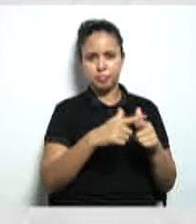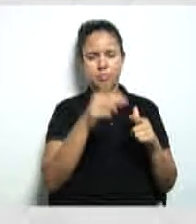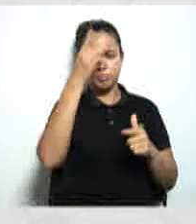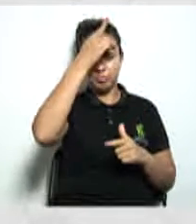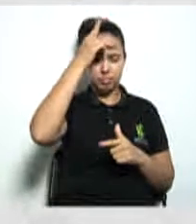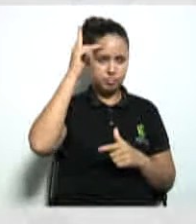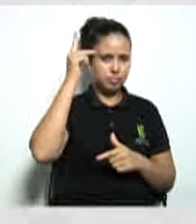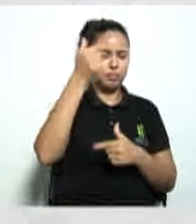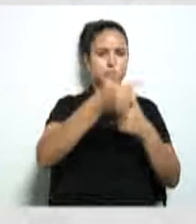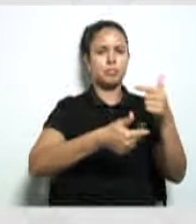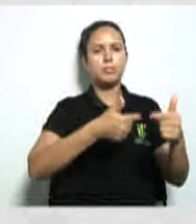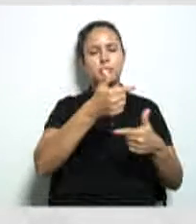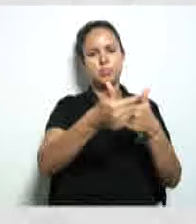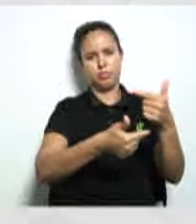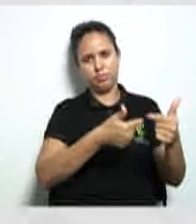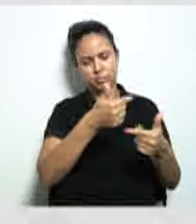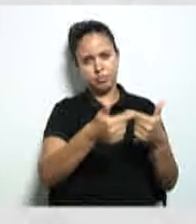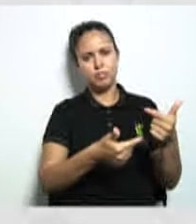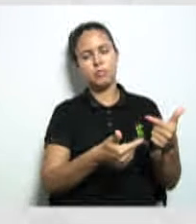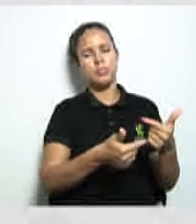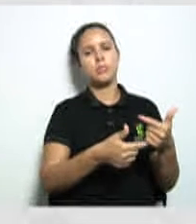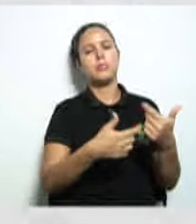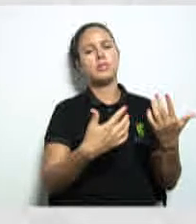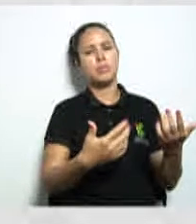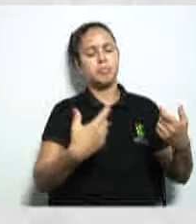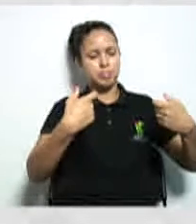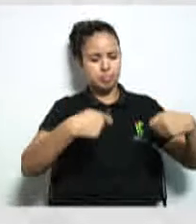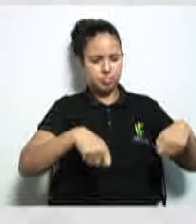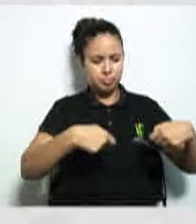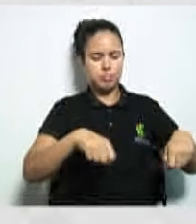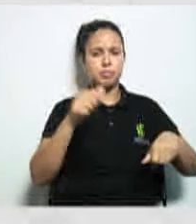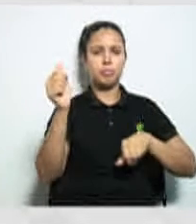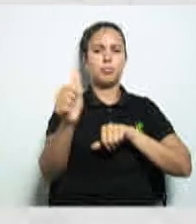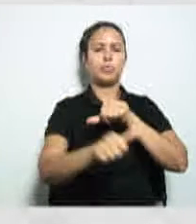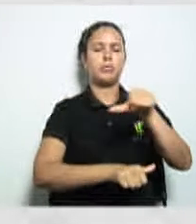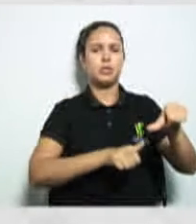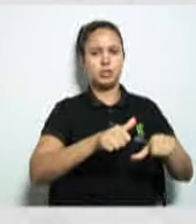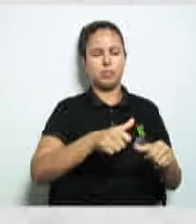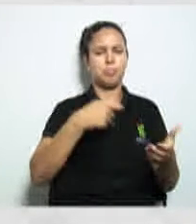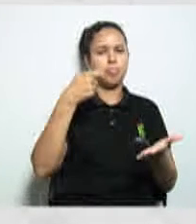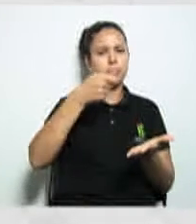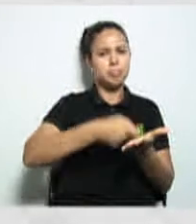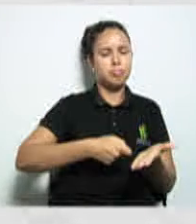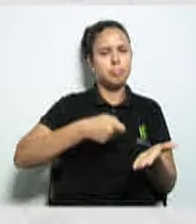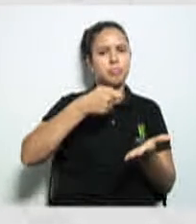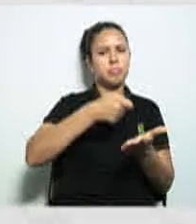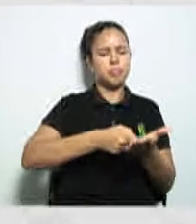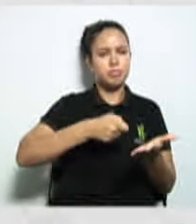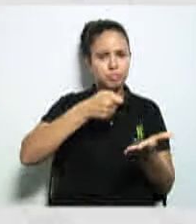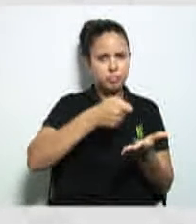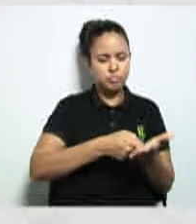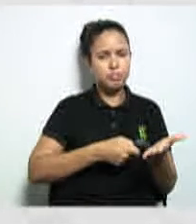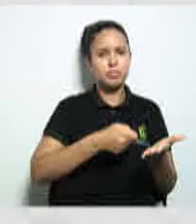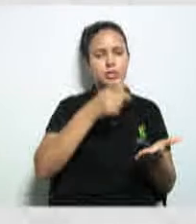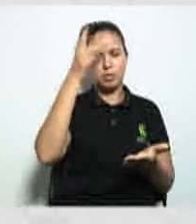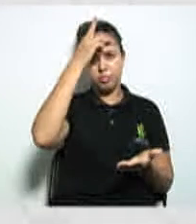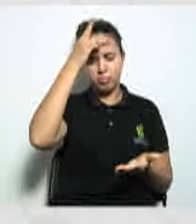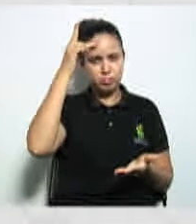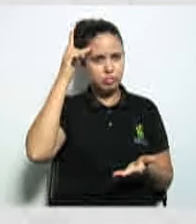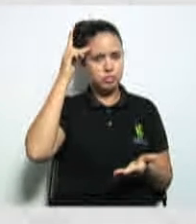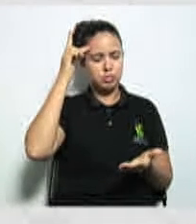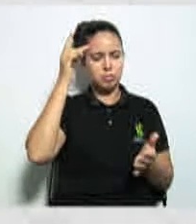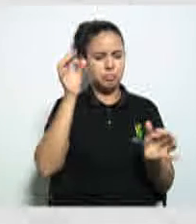passando. Então, essas necessidades. Então, isso vai obrigar que esses operários possam